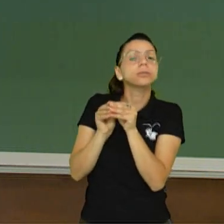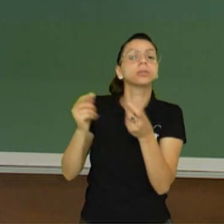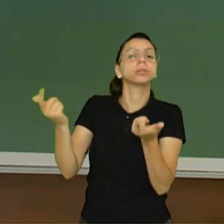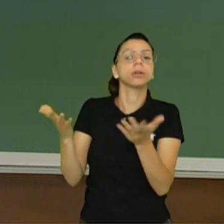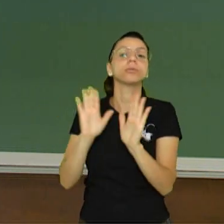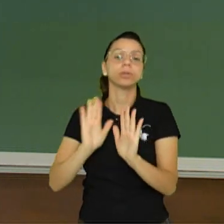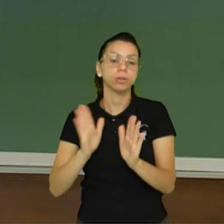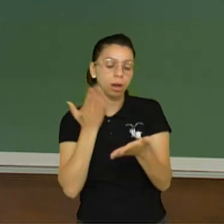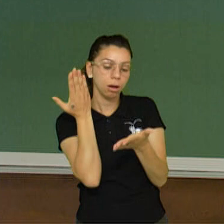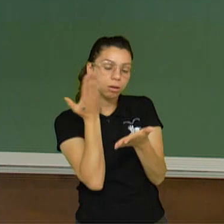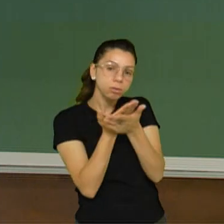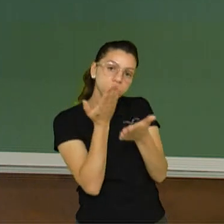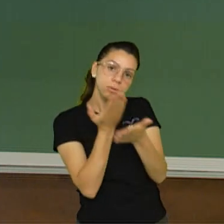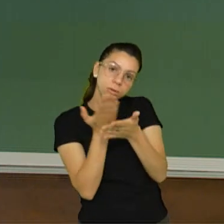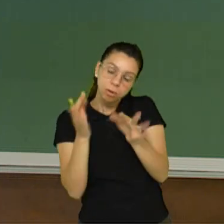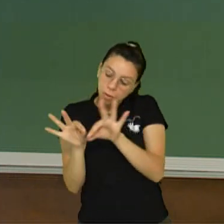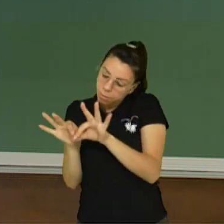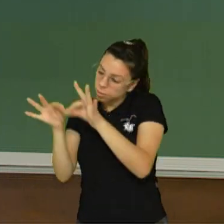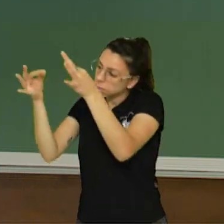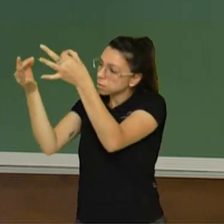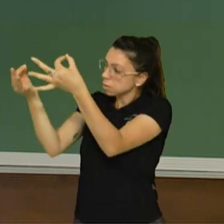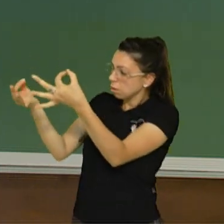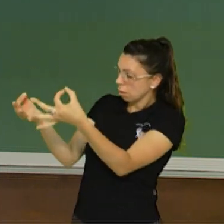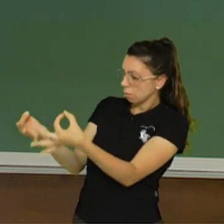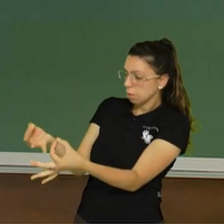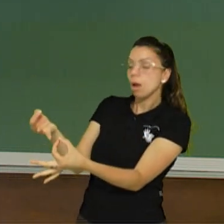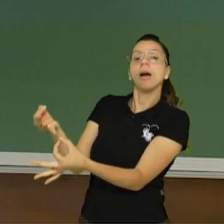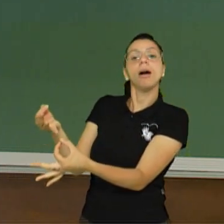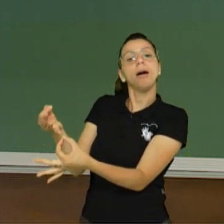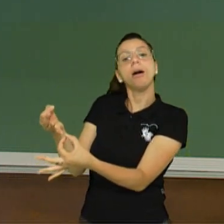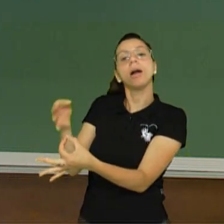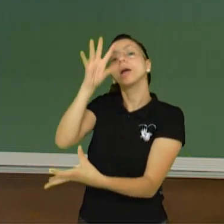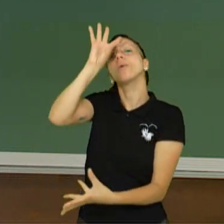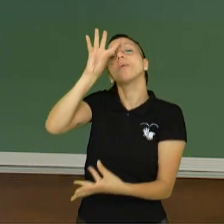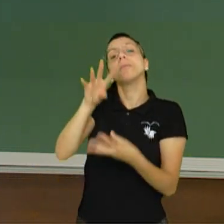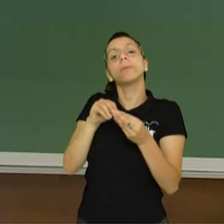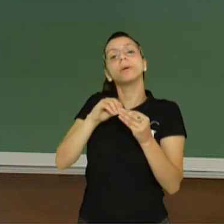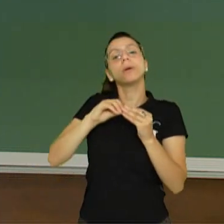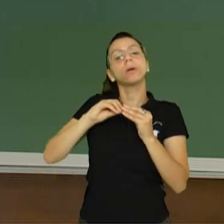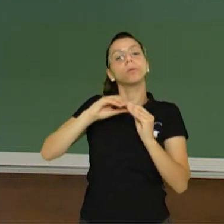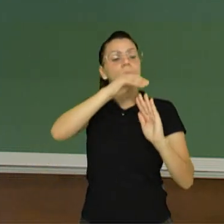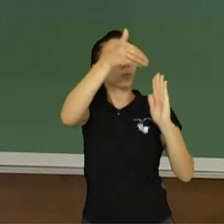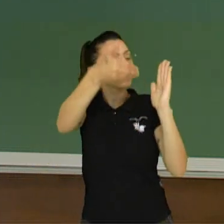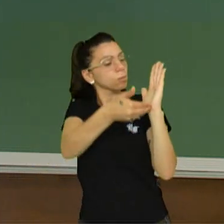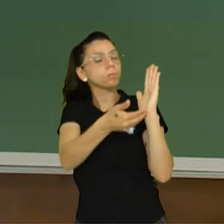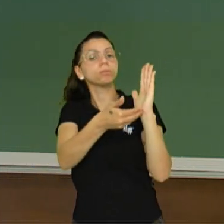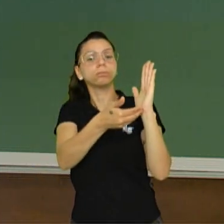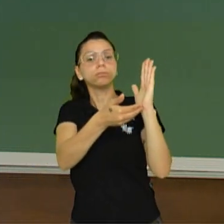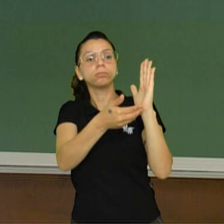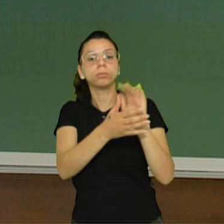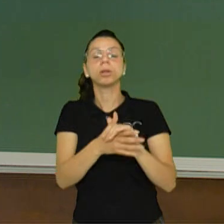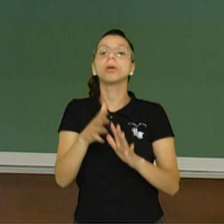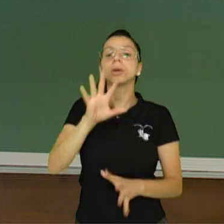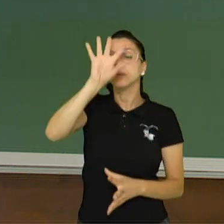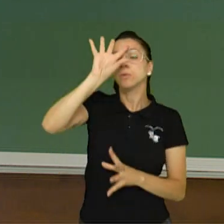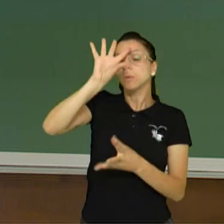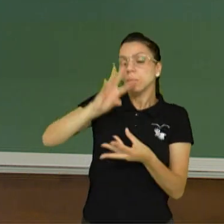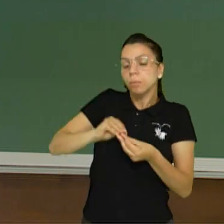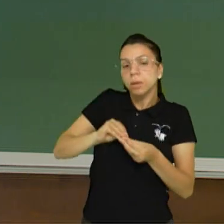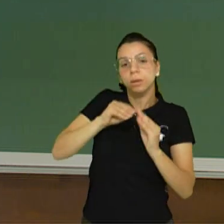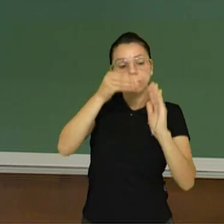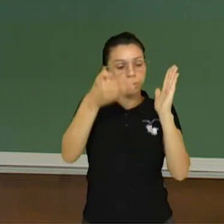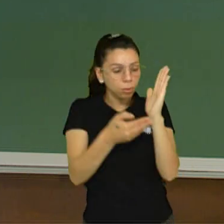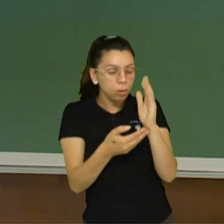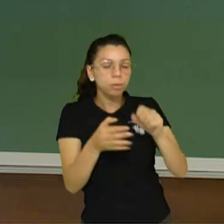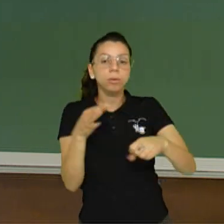estudos, daquilo que é mais simples, eu chego ao entendimento do todo. Então eu quero entender o todo, eu quero entender o relógio.